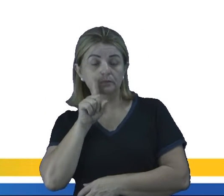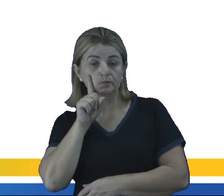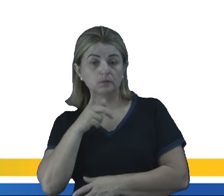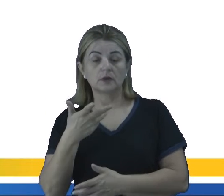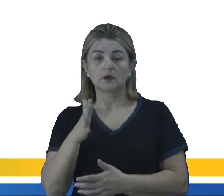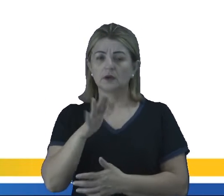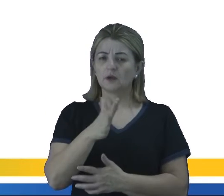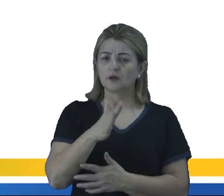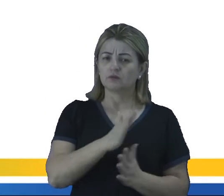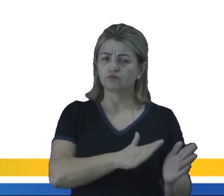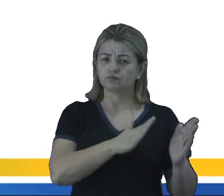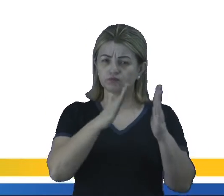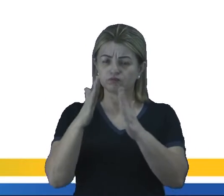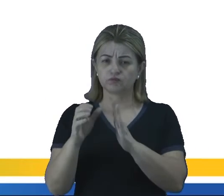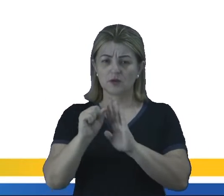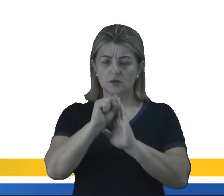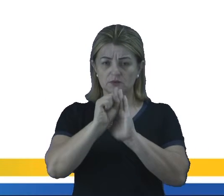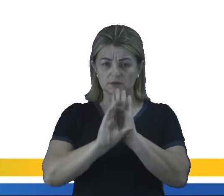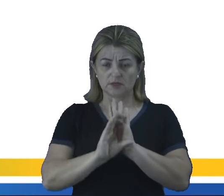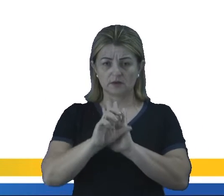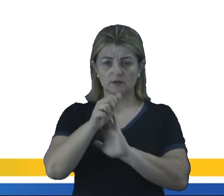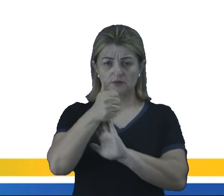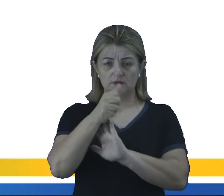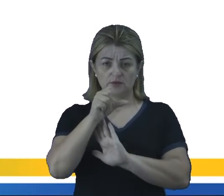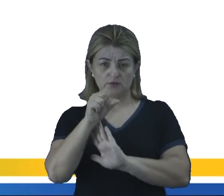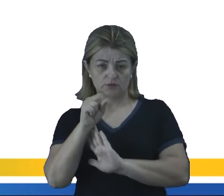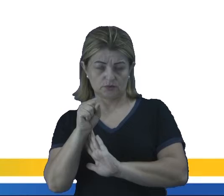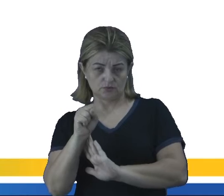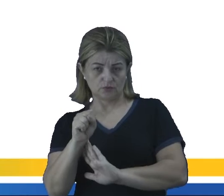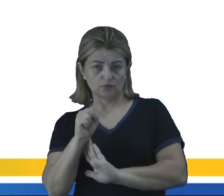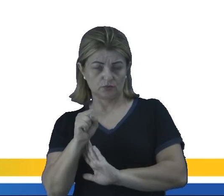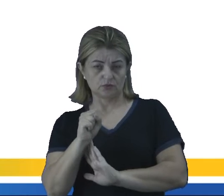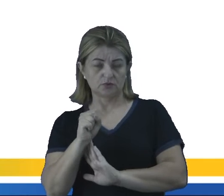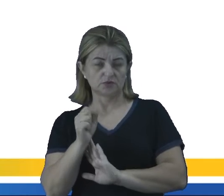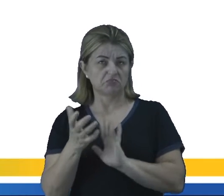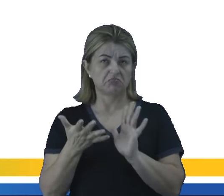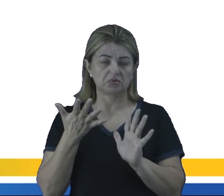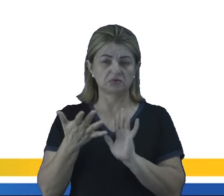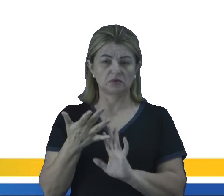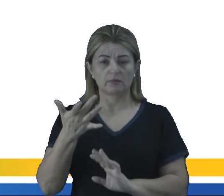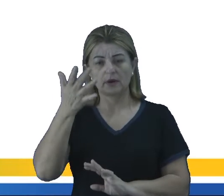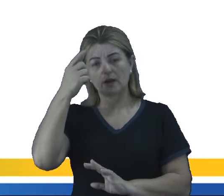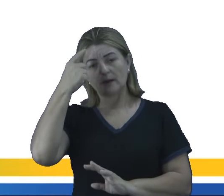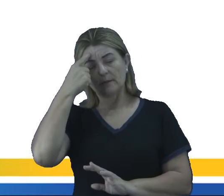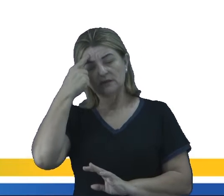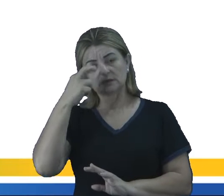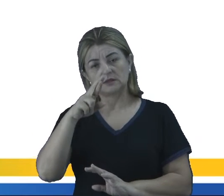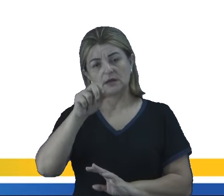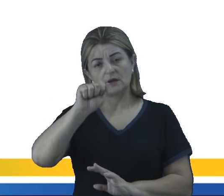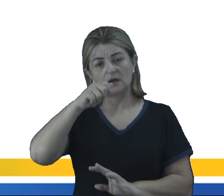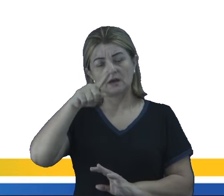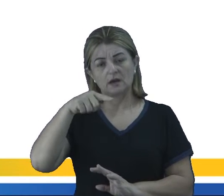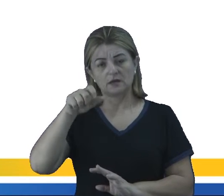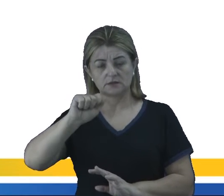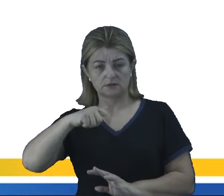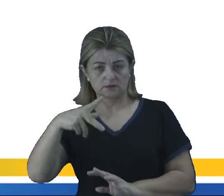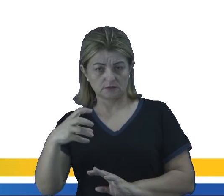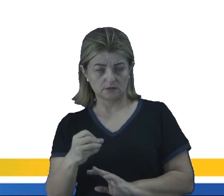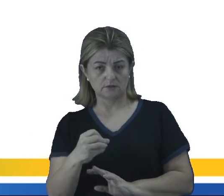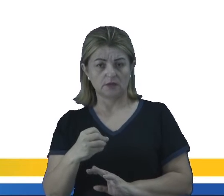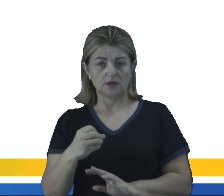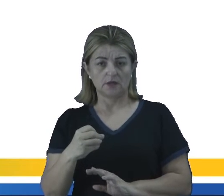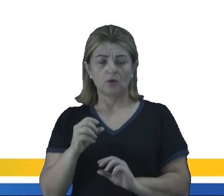Site do INEP. No site do INEP vocês vão ter todos os Enems. E aí do lado da prova já tem o gabarito. Então você